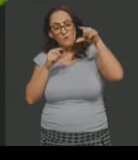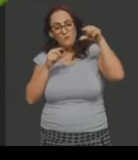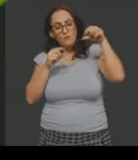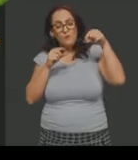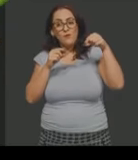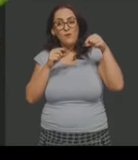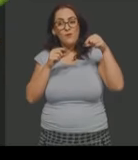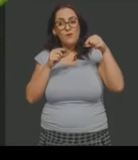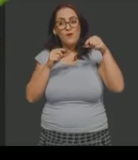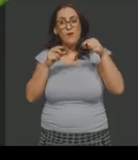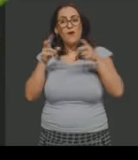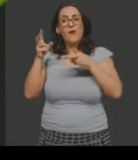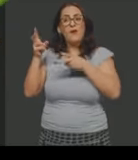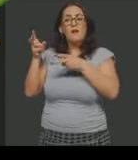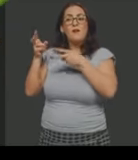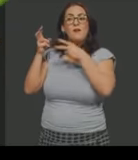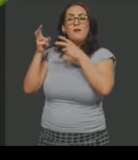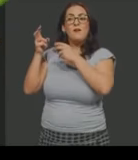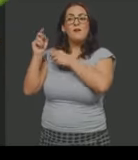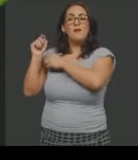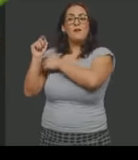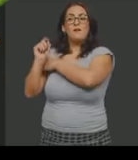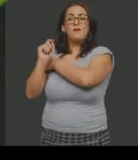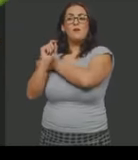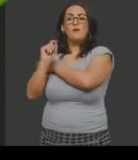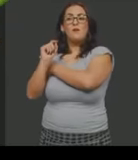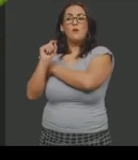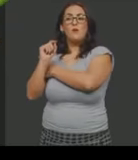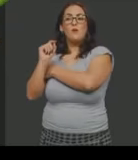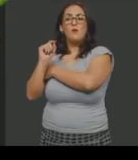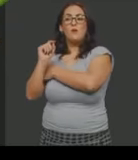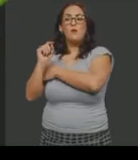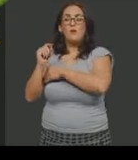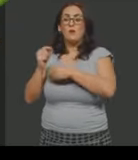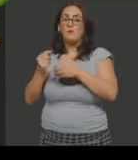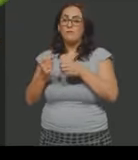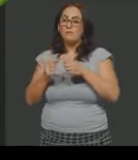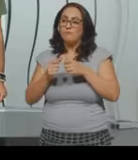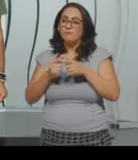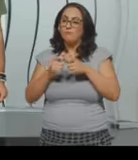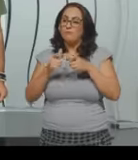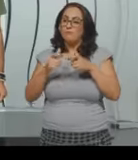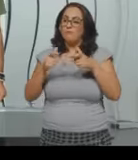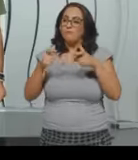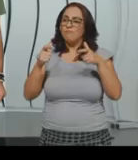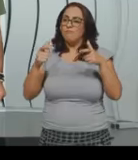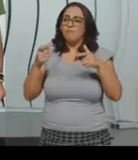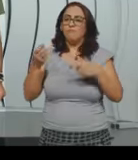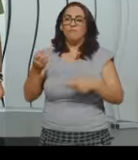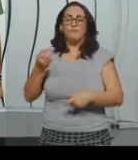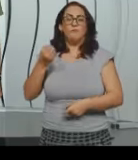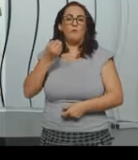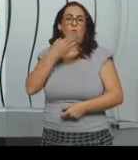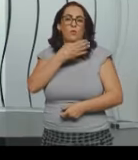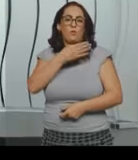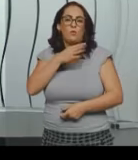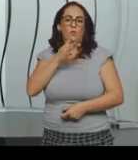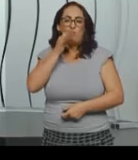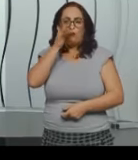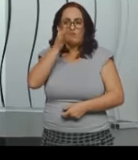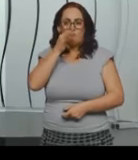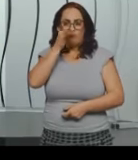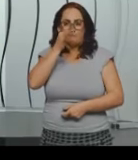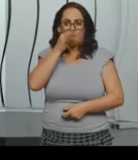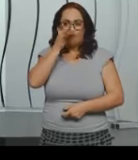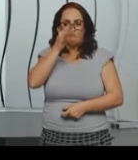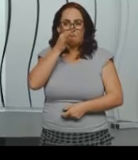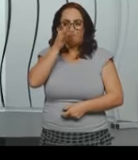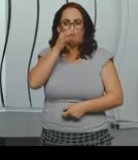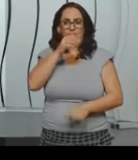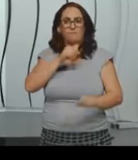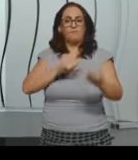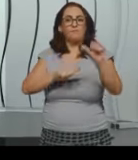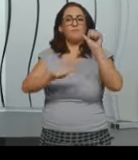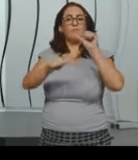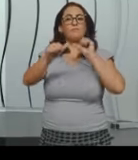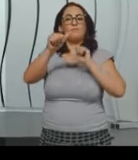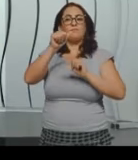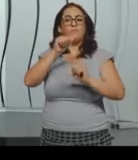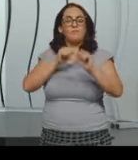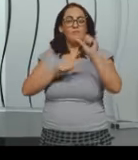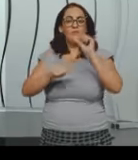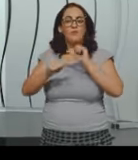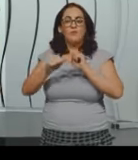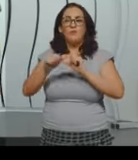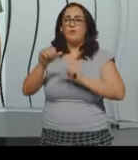vamos perceber o quê? O crescimento de uma nova planta, de um esporófito, que vai virar a samambaia que a